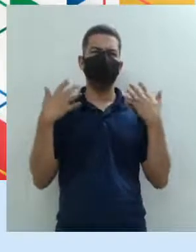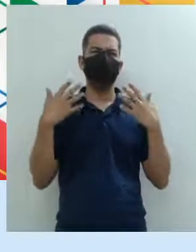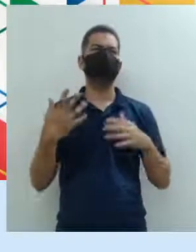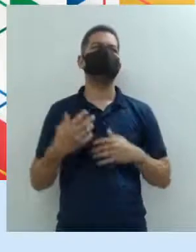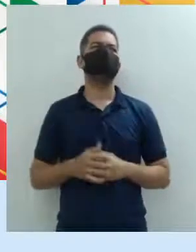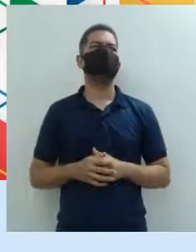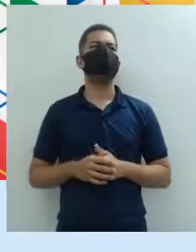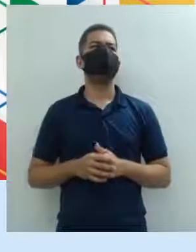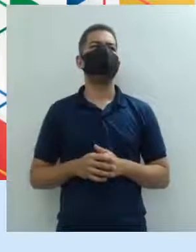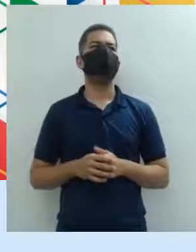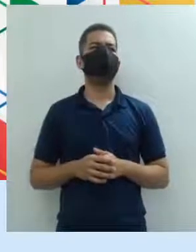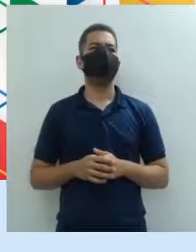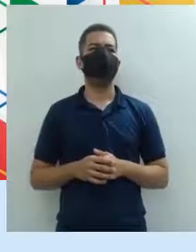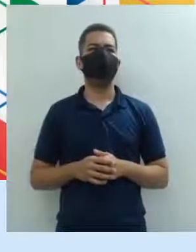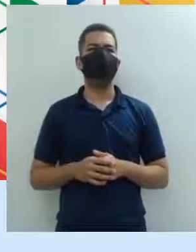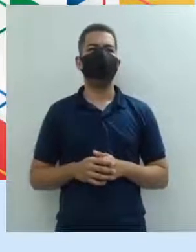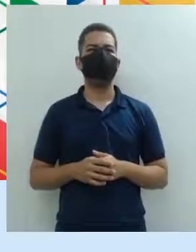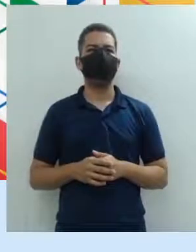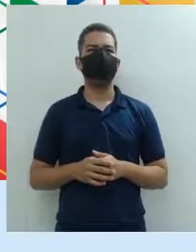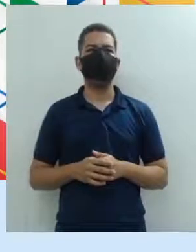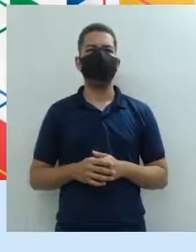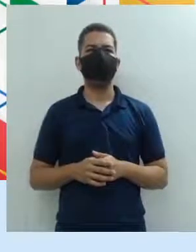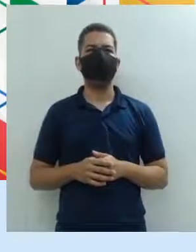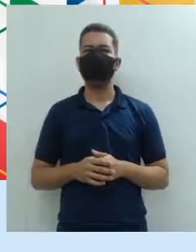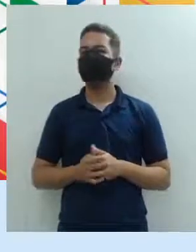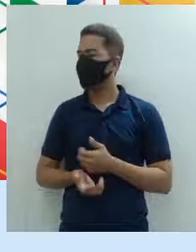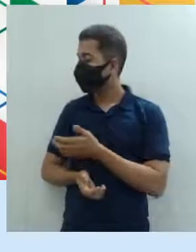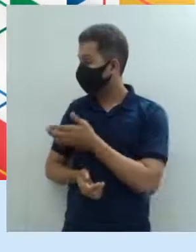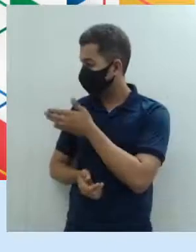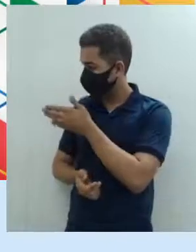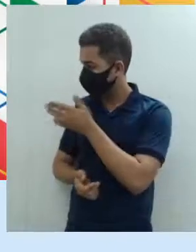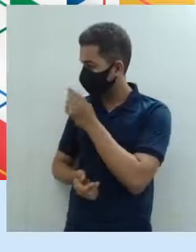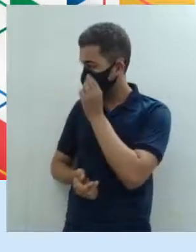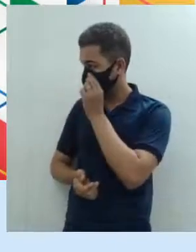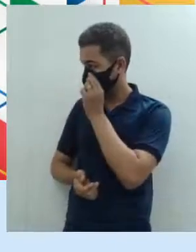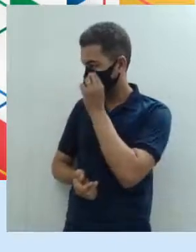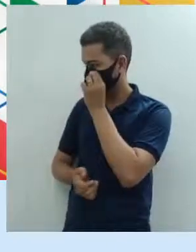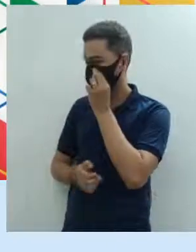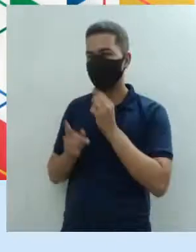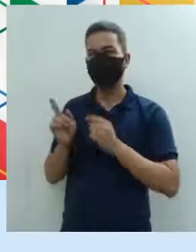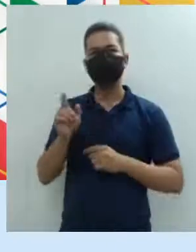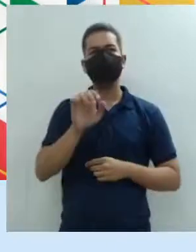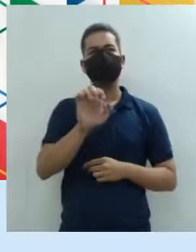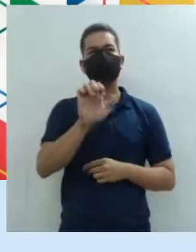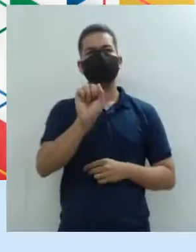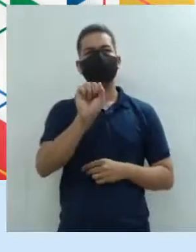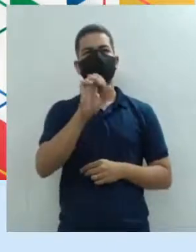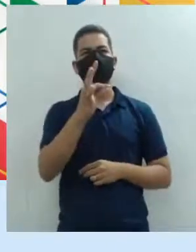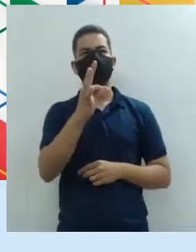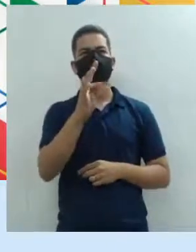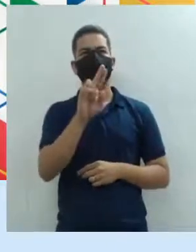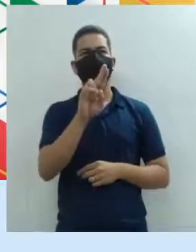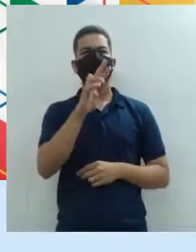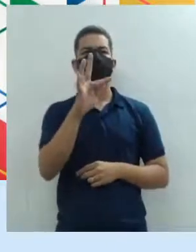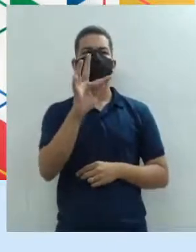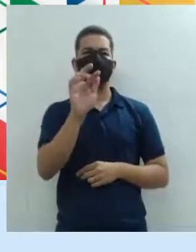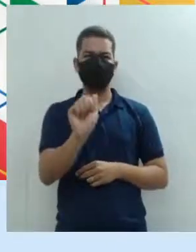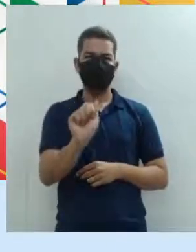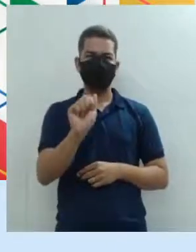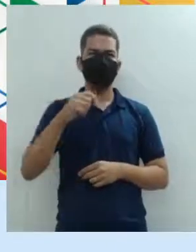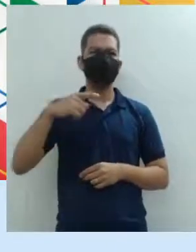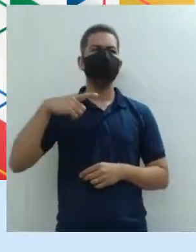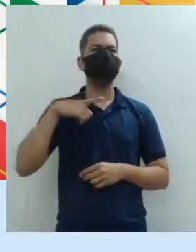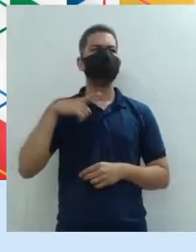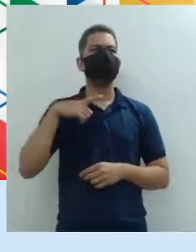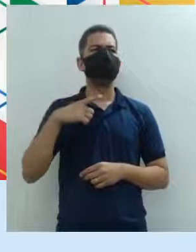interessante, não é bem agradável. E aqui eu tenho o exemplo de uma estufa, né? O que acontece com estufa é um ambiente lá onde